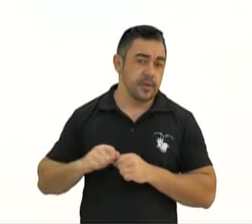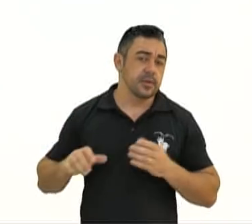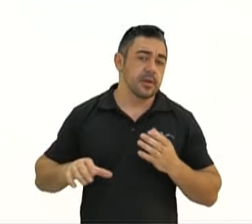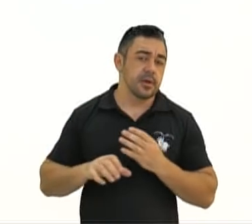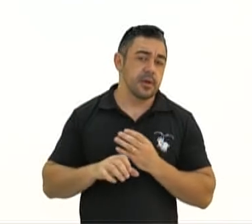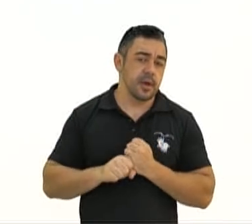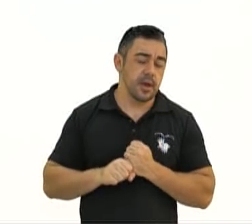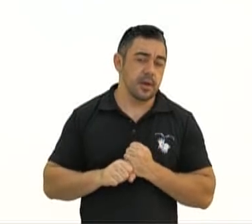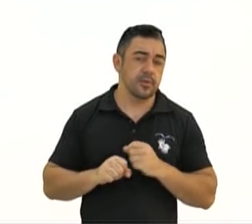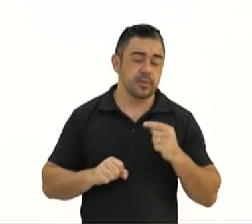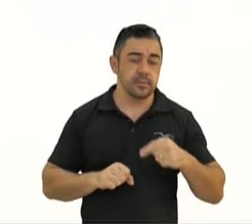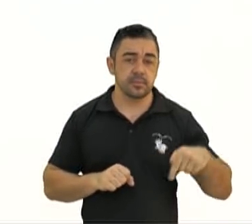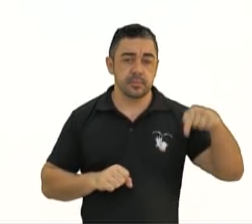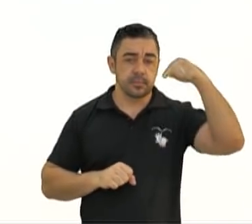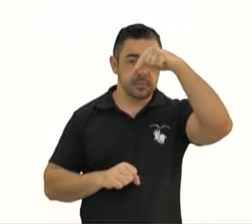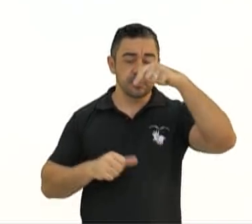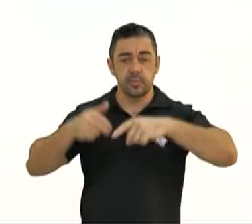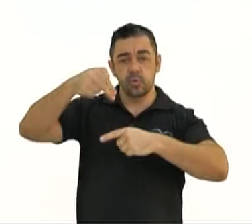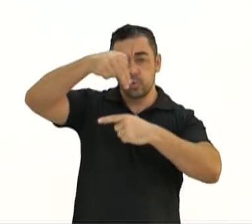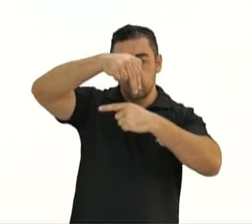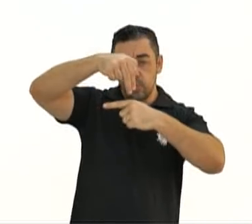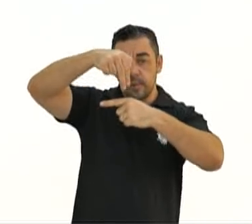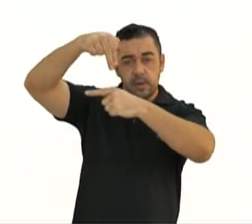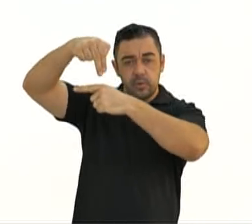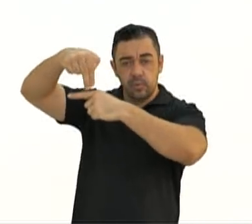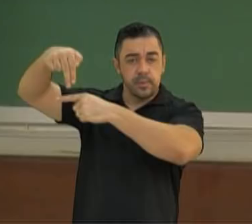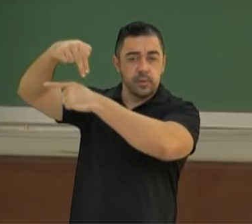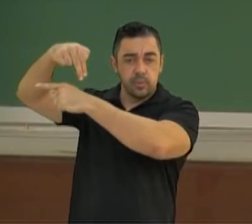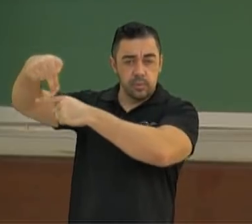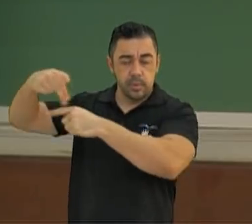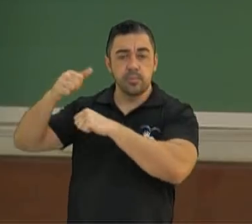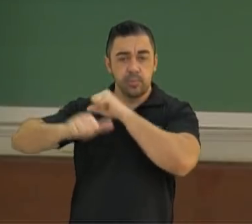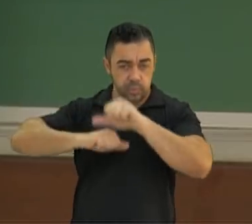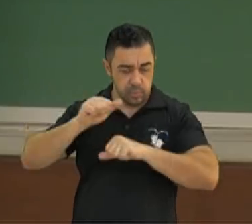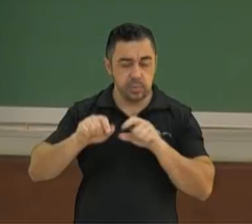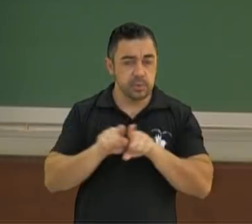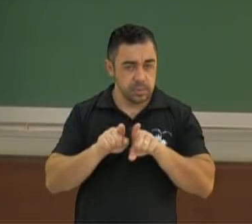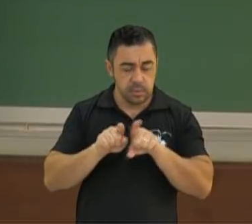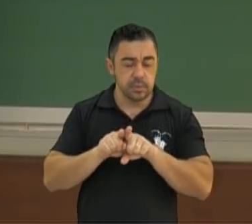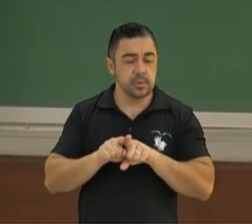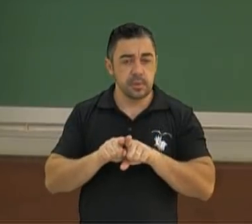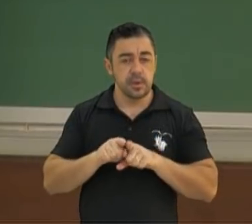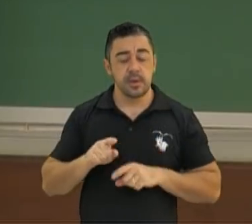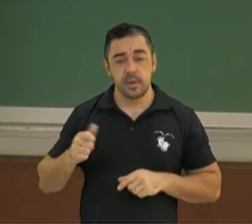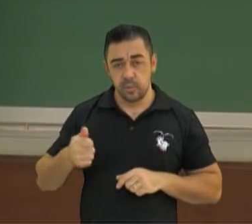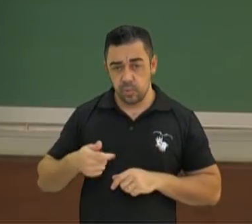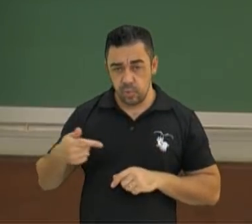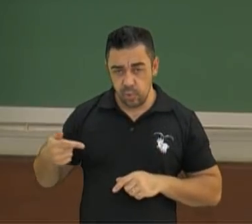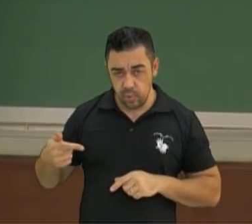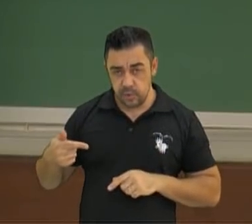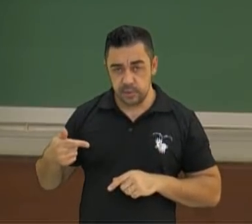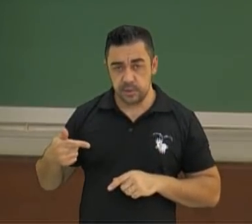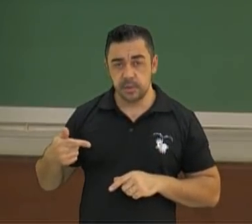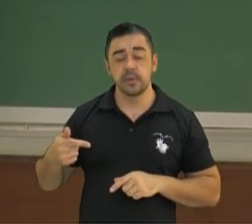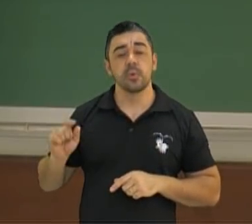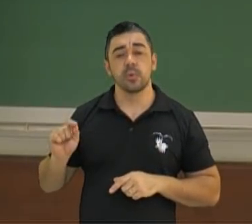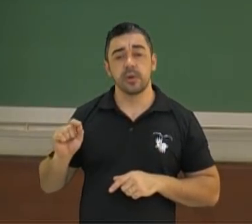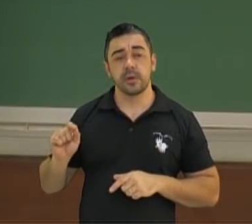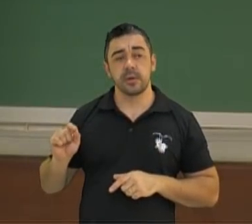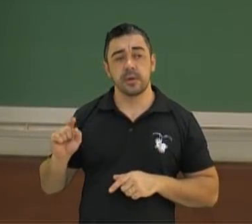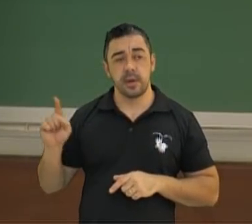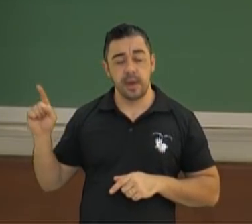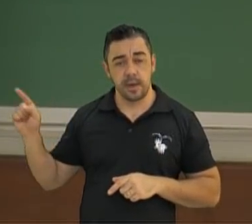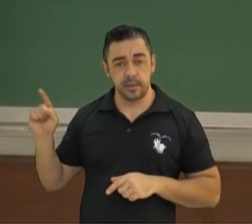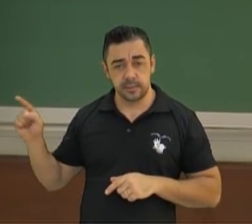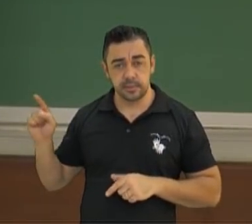os numeradores, tá? Os numeradores também mudam. Então, eu vou pegar aquele 12 e vou fazer